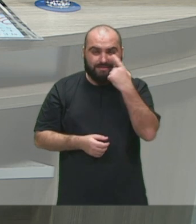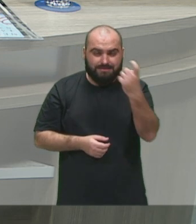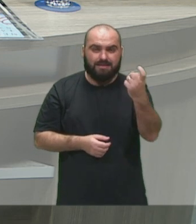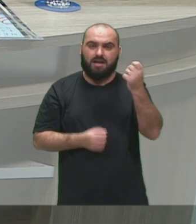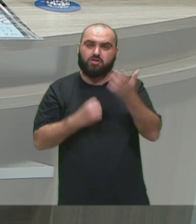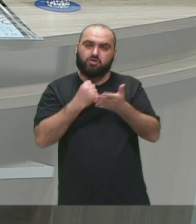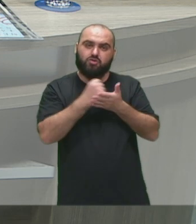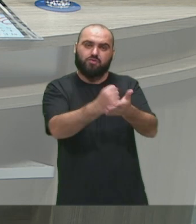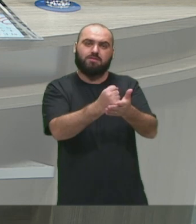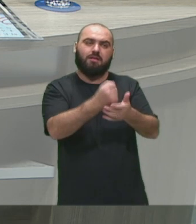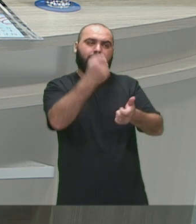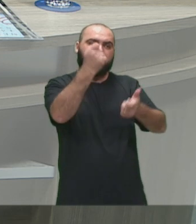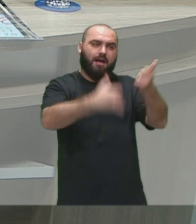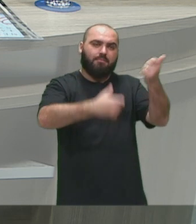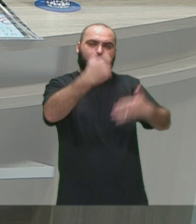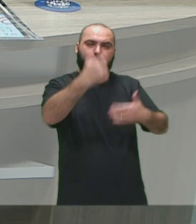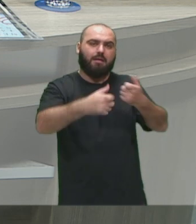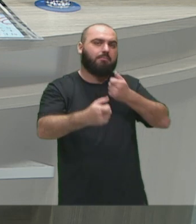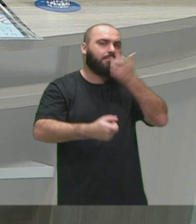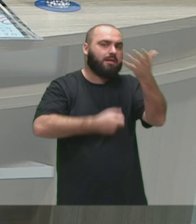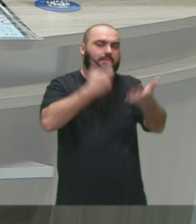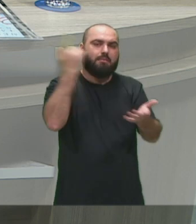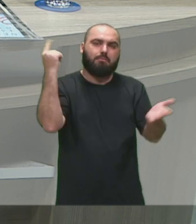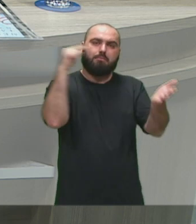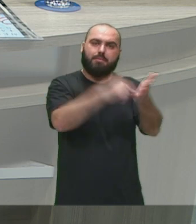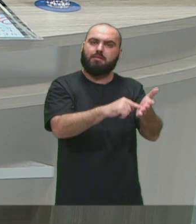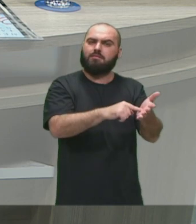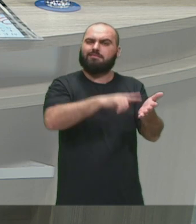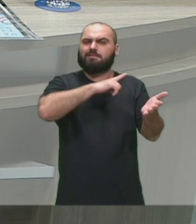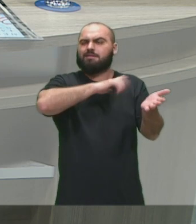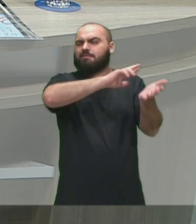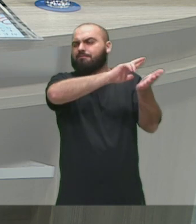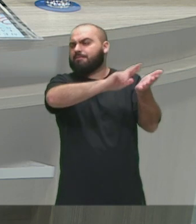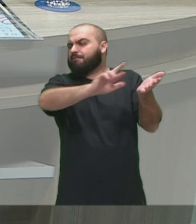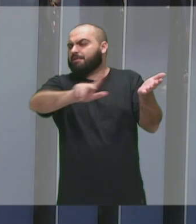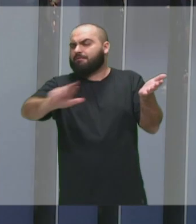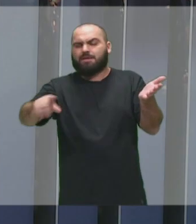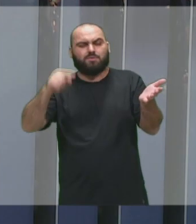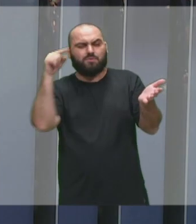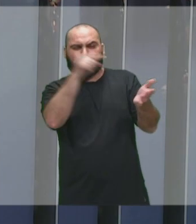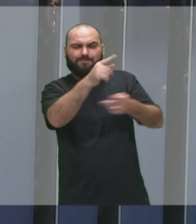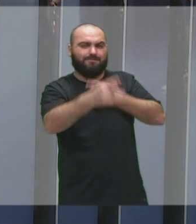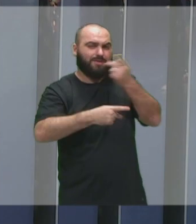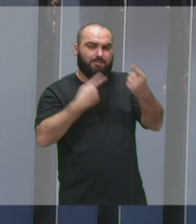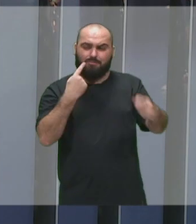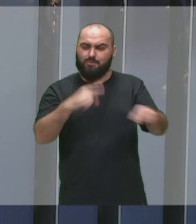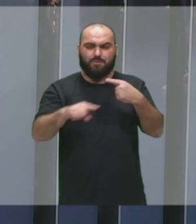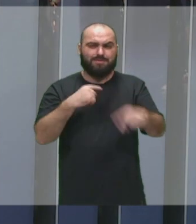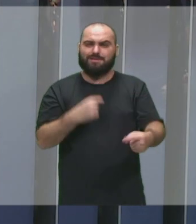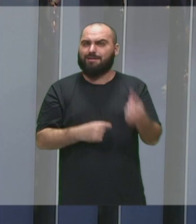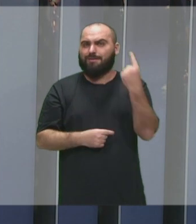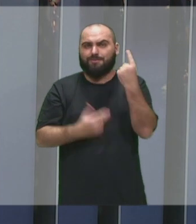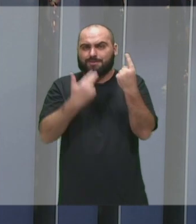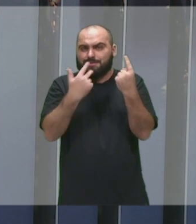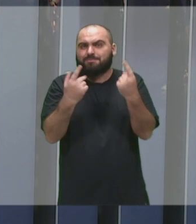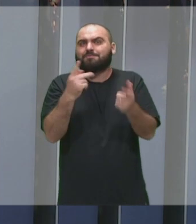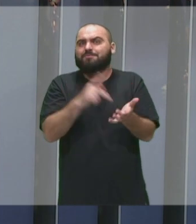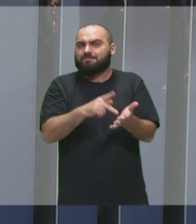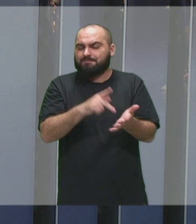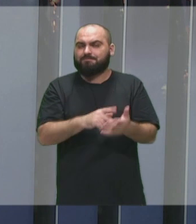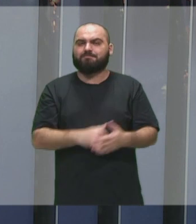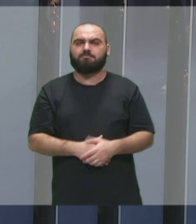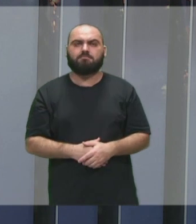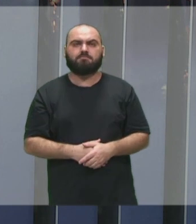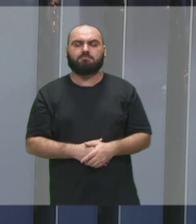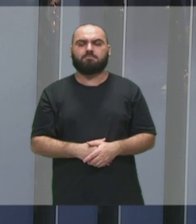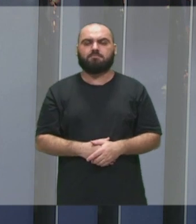a denunciar. E tem diversas formas, que nem tu falaste, né? A música é uma delas, né? Tem, inclusive, até um caso, não